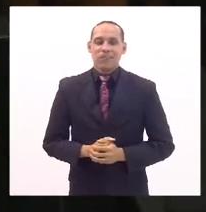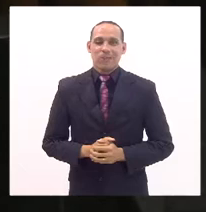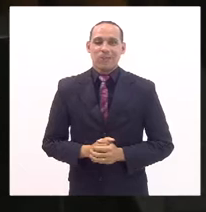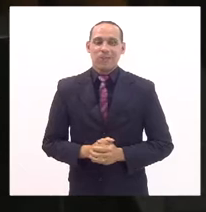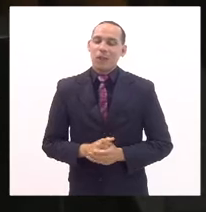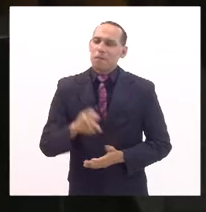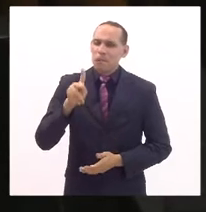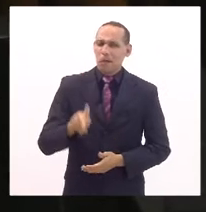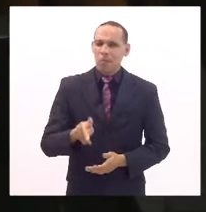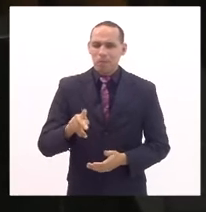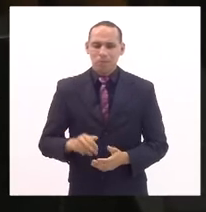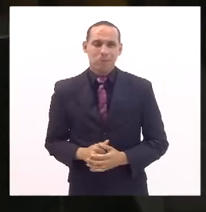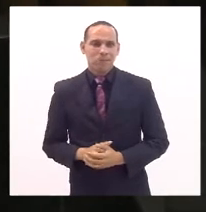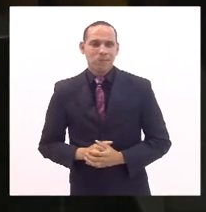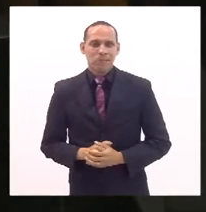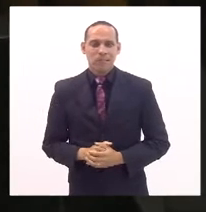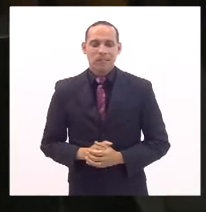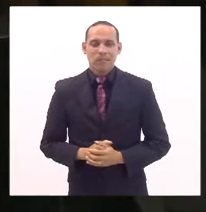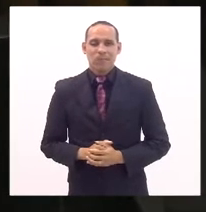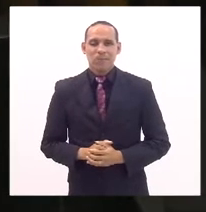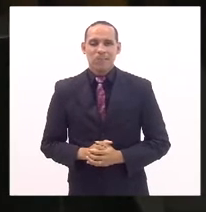é só presente